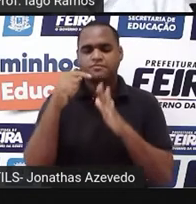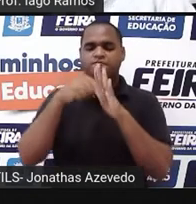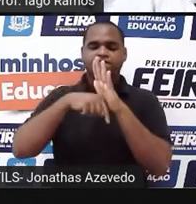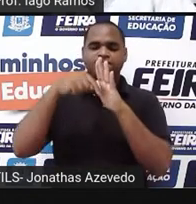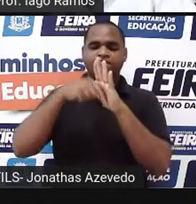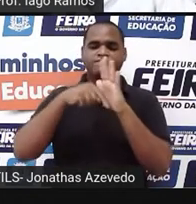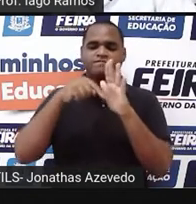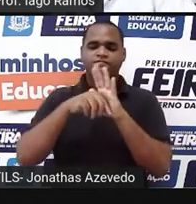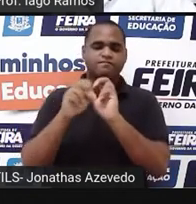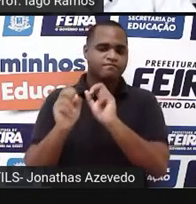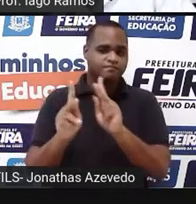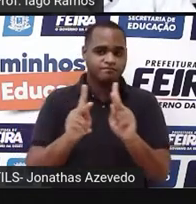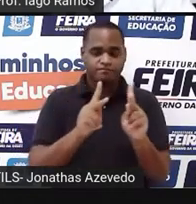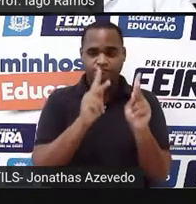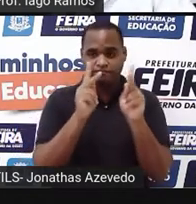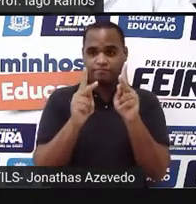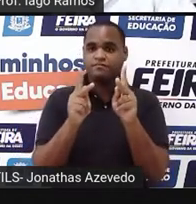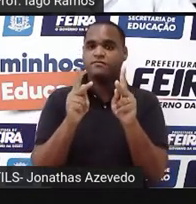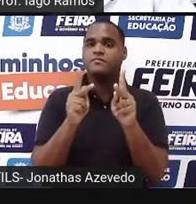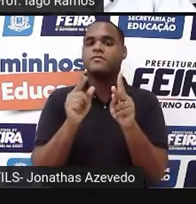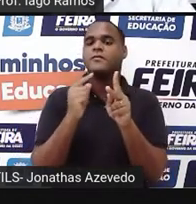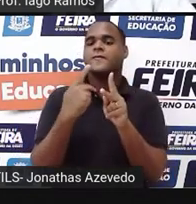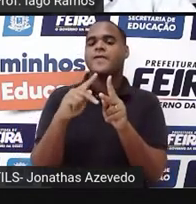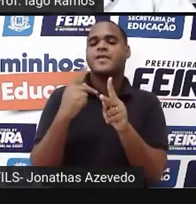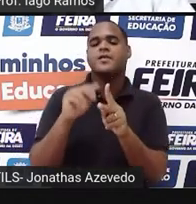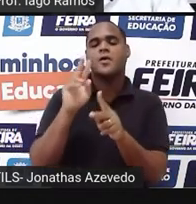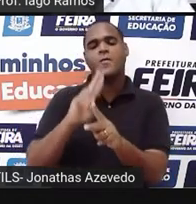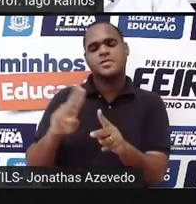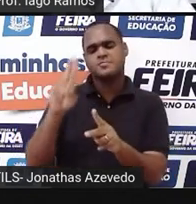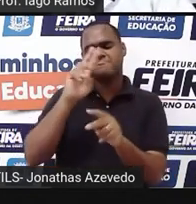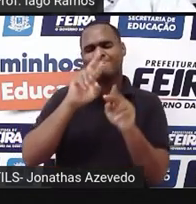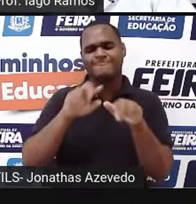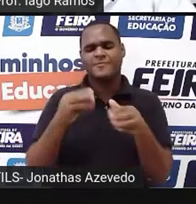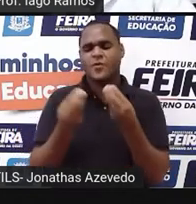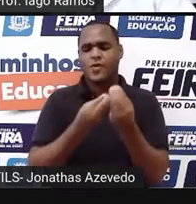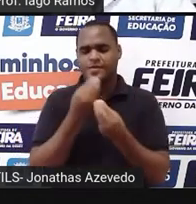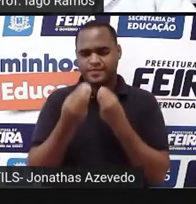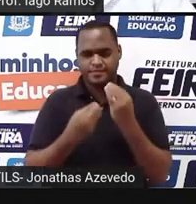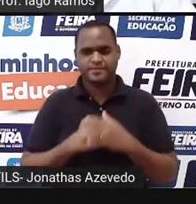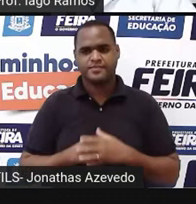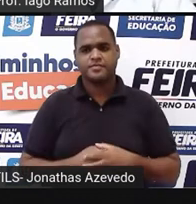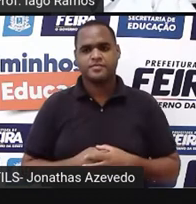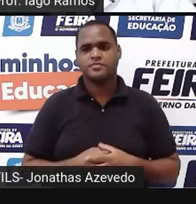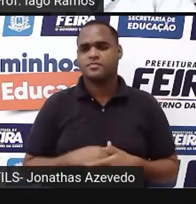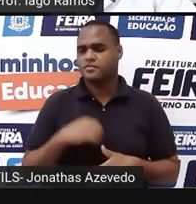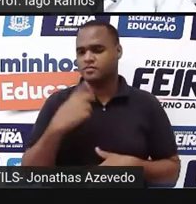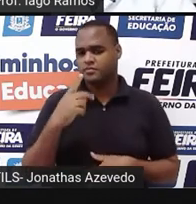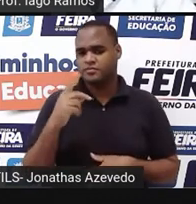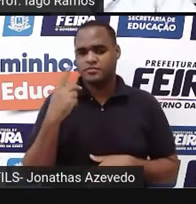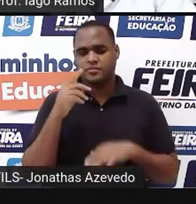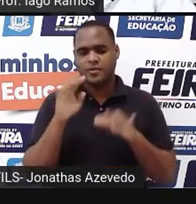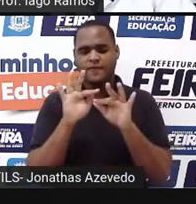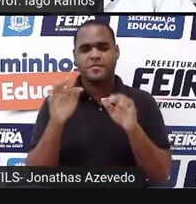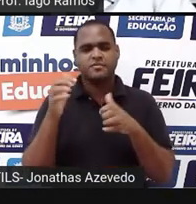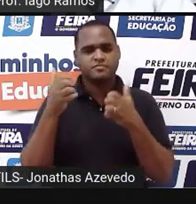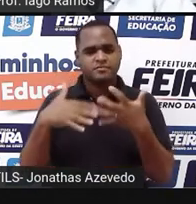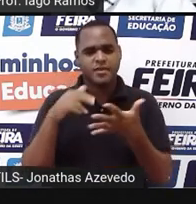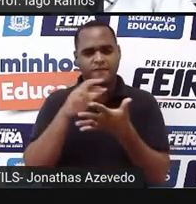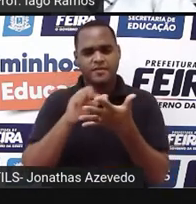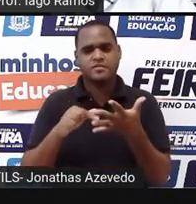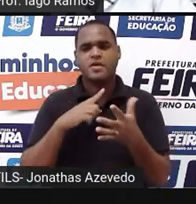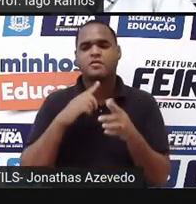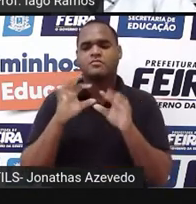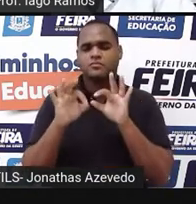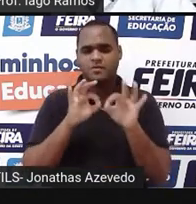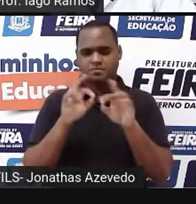perguntando, professor, como é que usa esse negócio? Como é que usa essa fórmula para resolver a equação de segundo